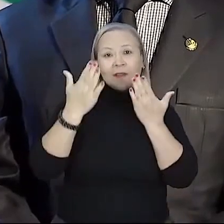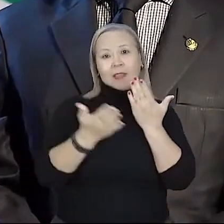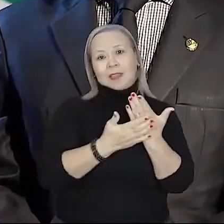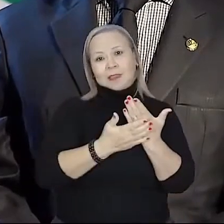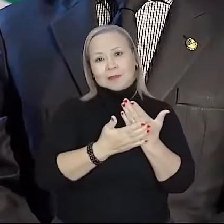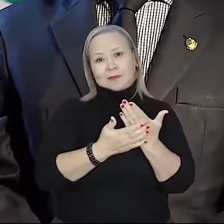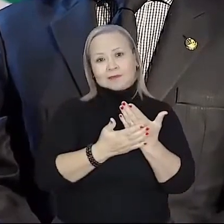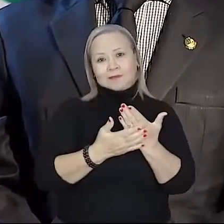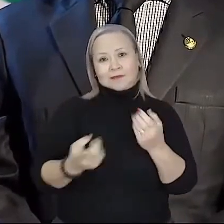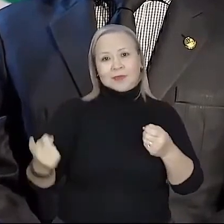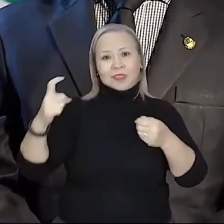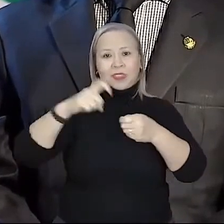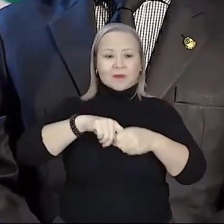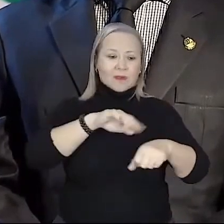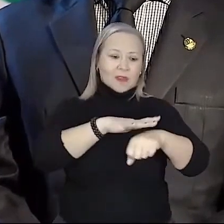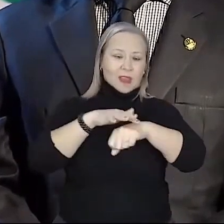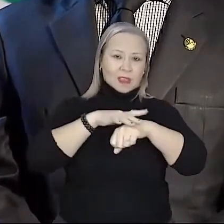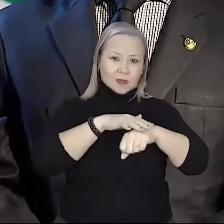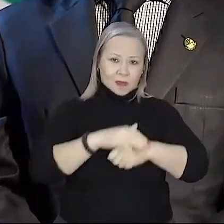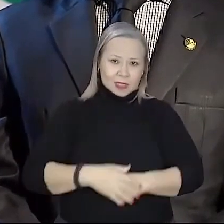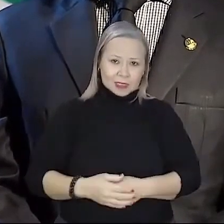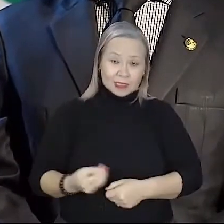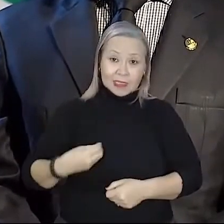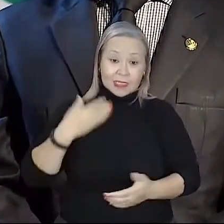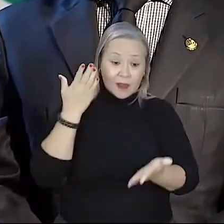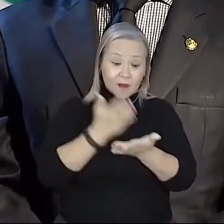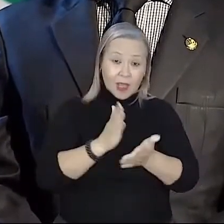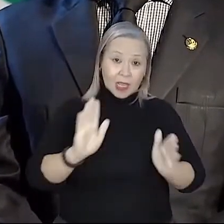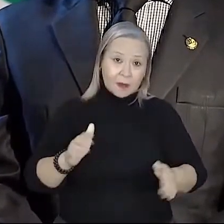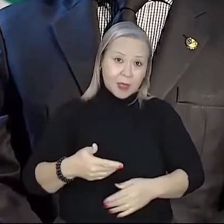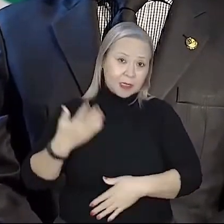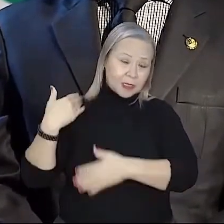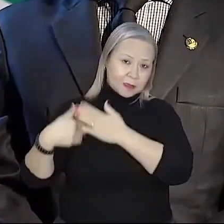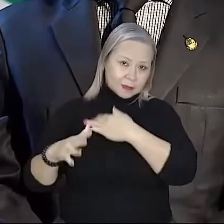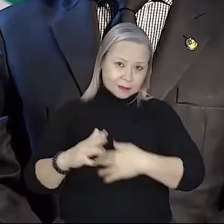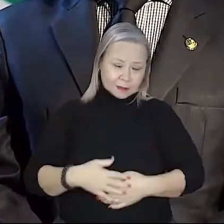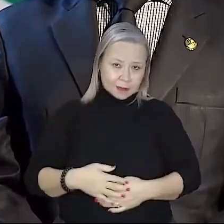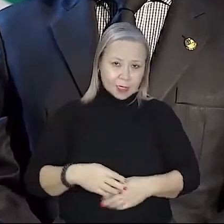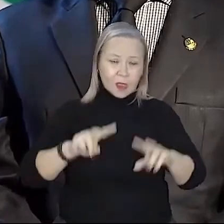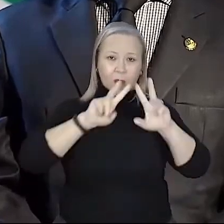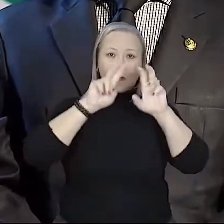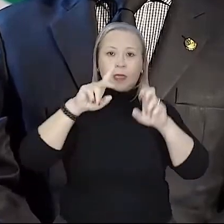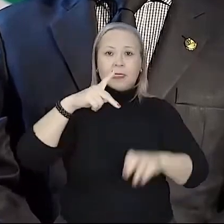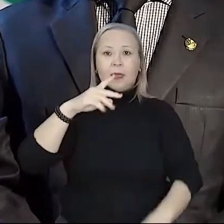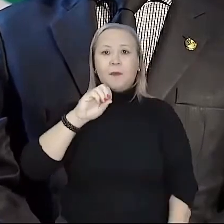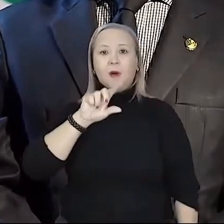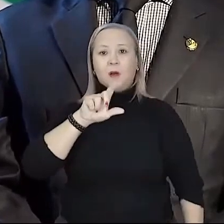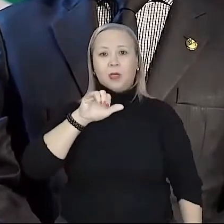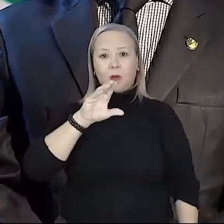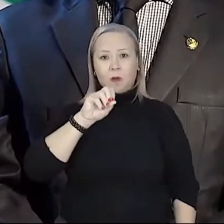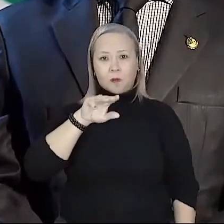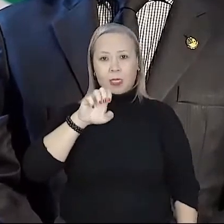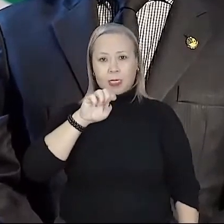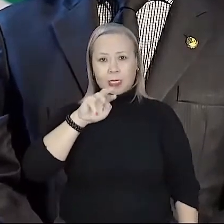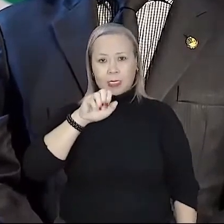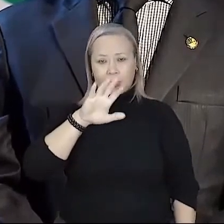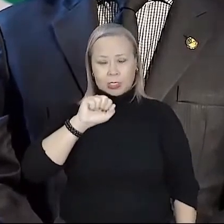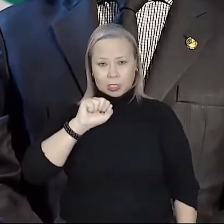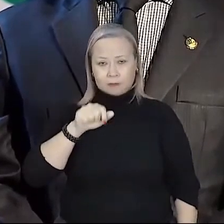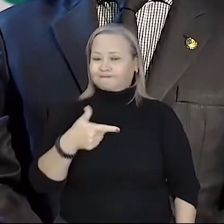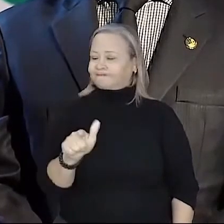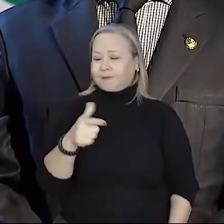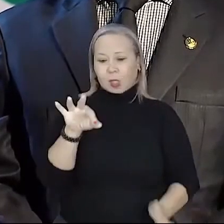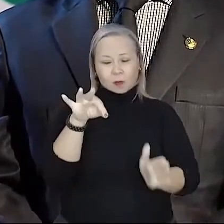reemergência de doenças que estavam erradicadas, como é o caso da poliomielite. E não há planejamento, não